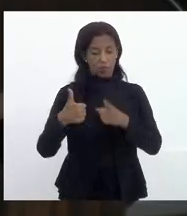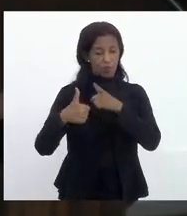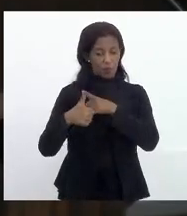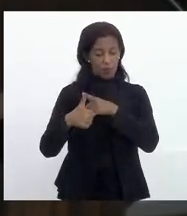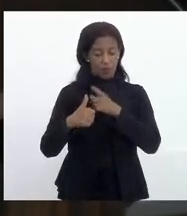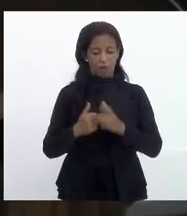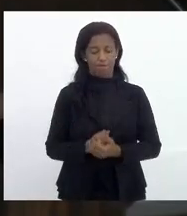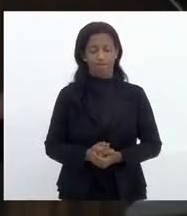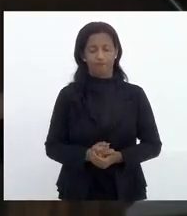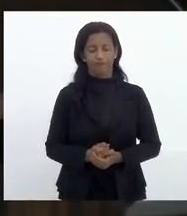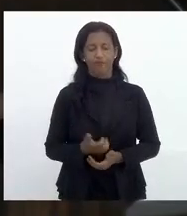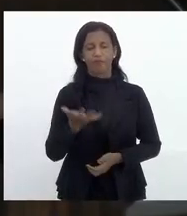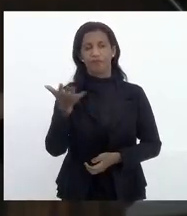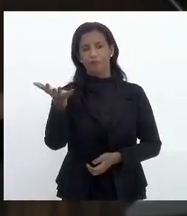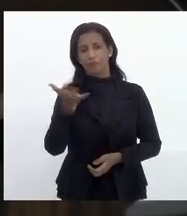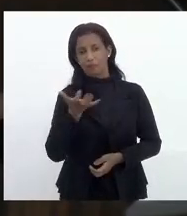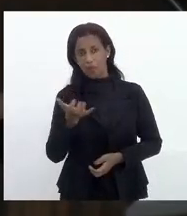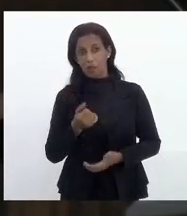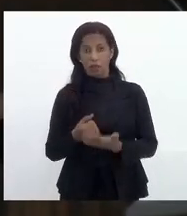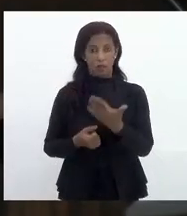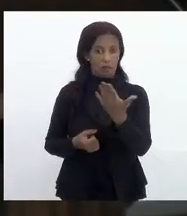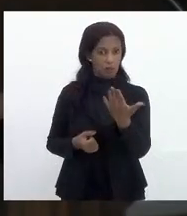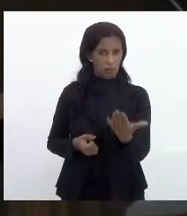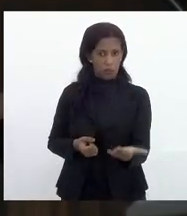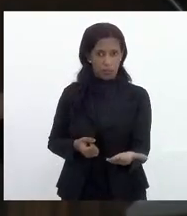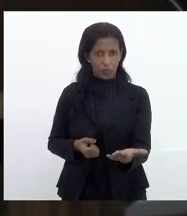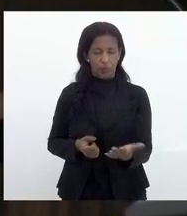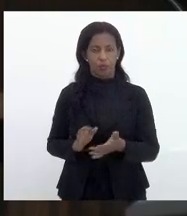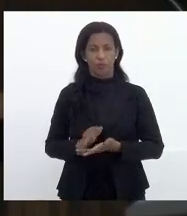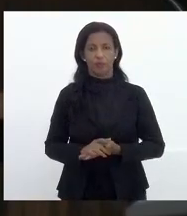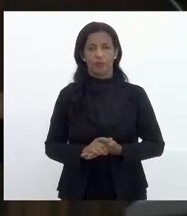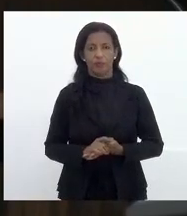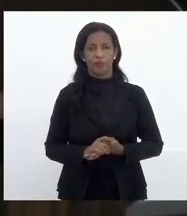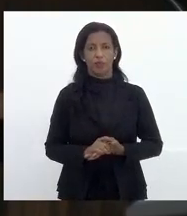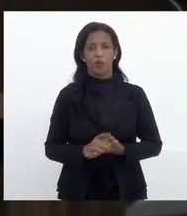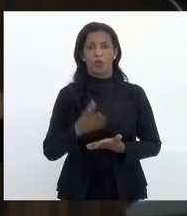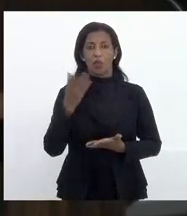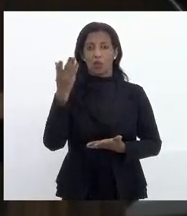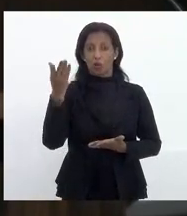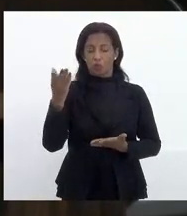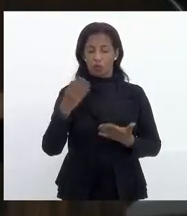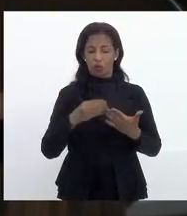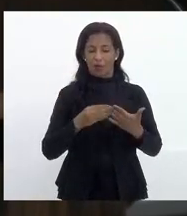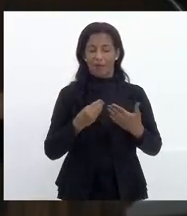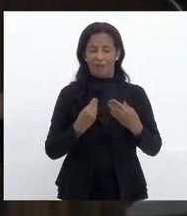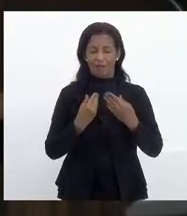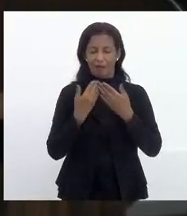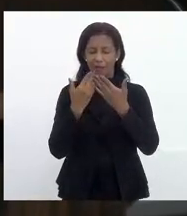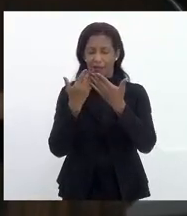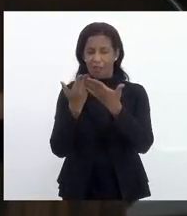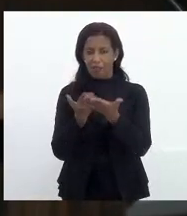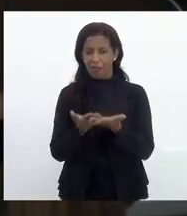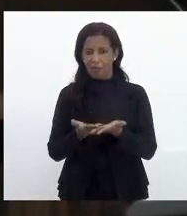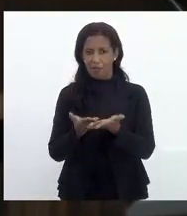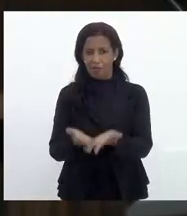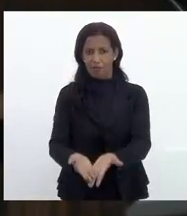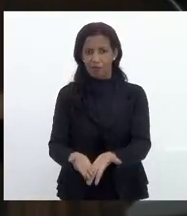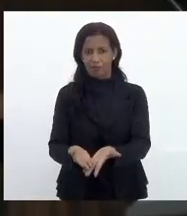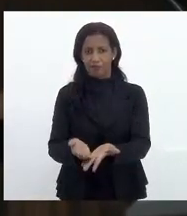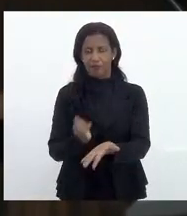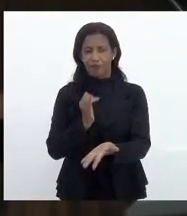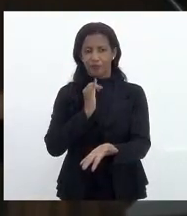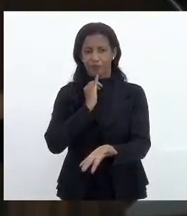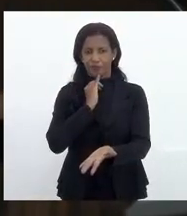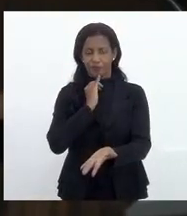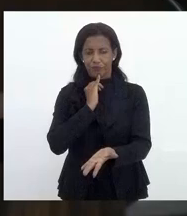tudo eu quero que se não fosse o senhor Netshoes leve a nossa indignação pela cobrança tá